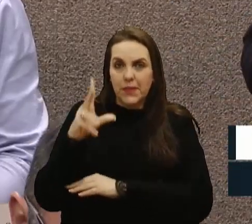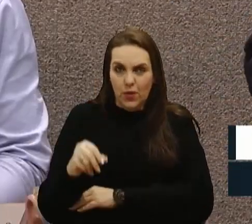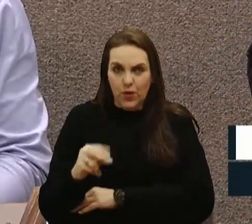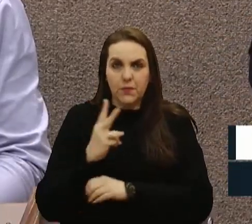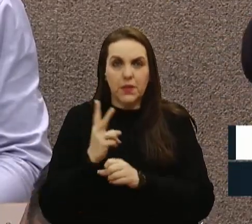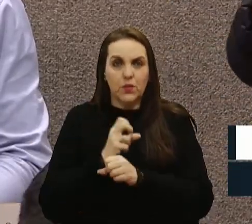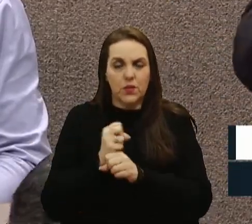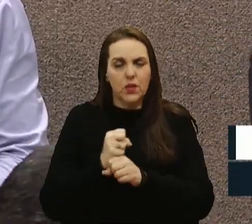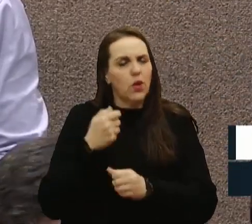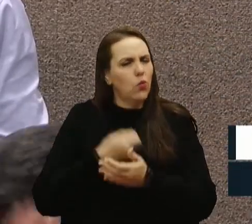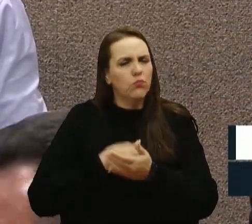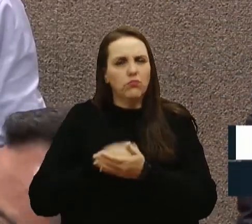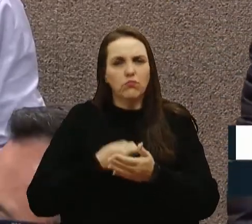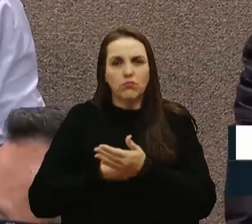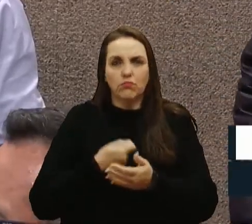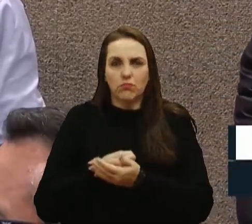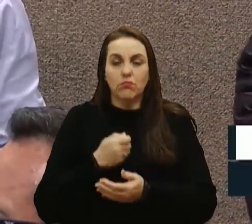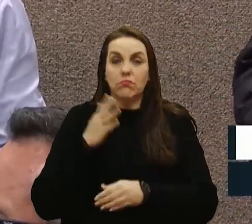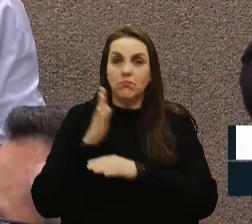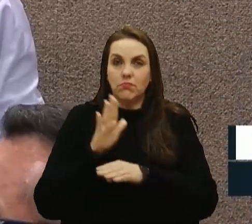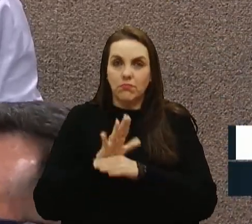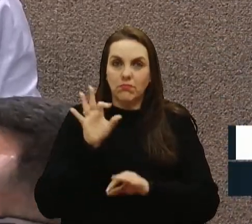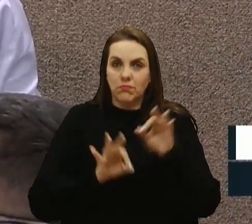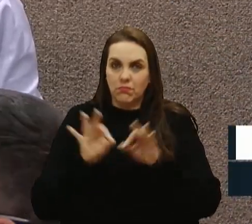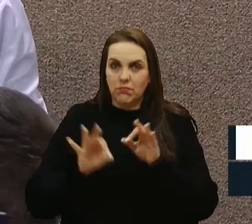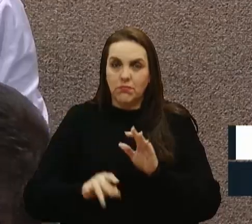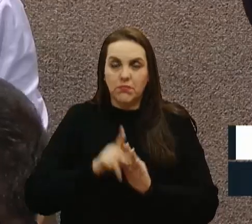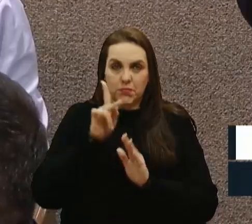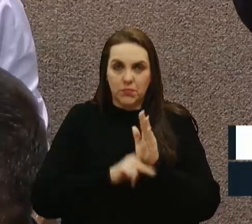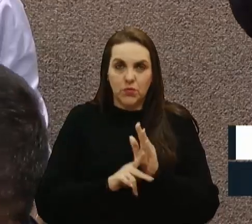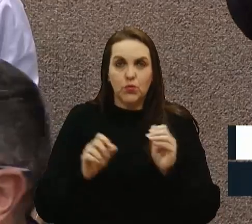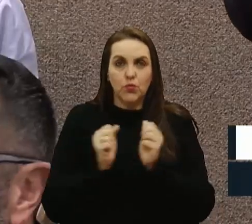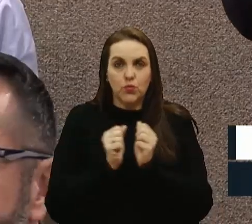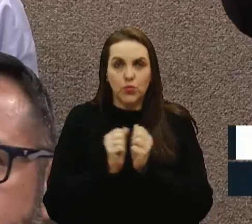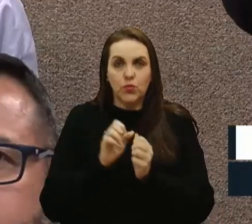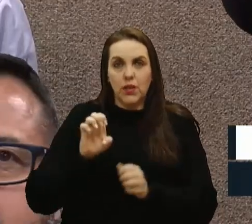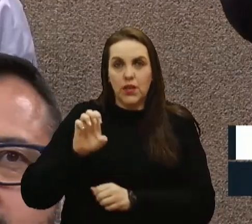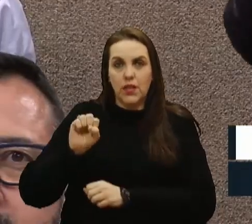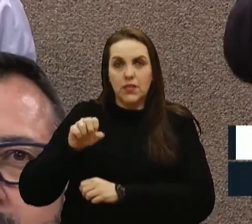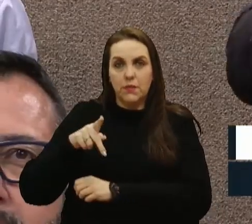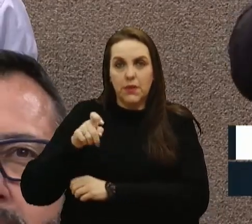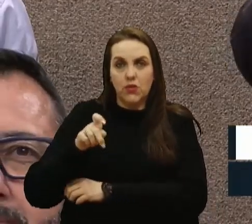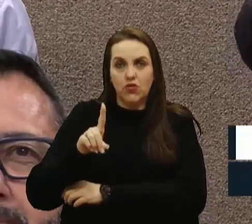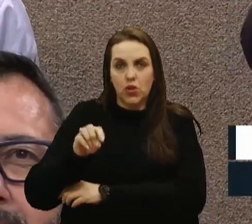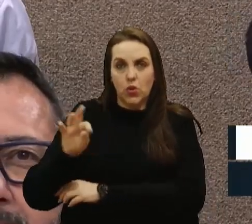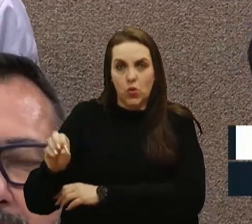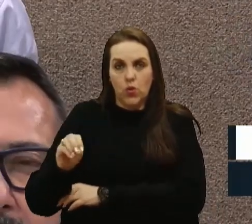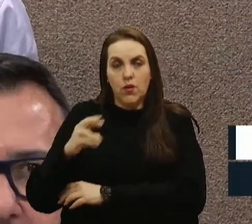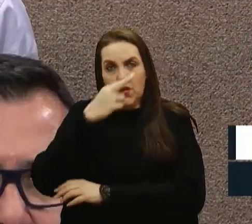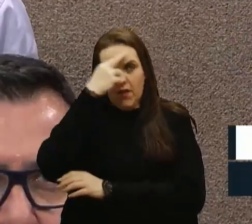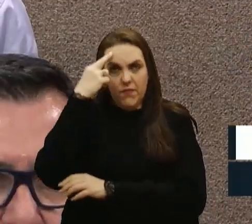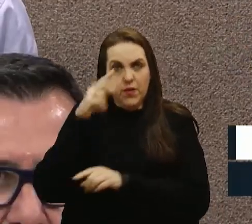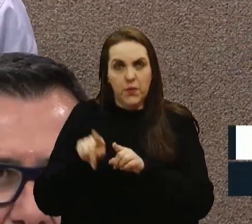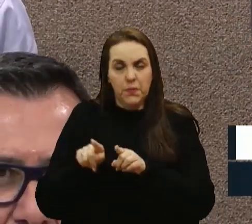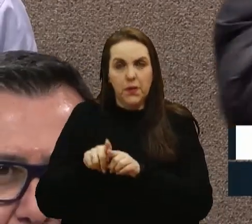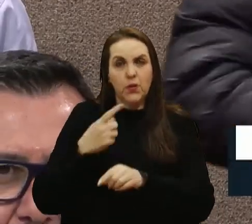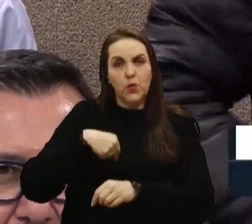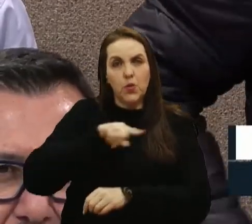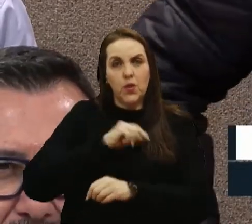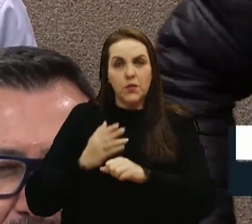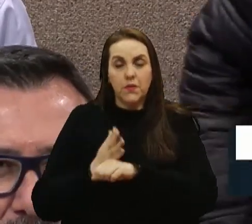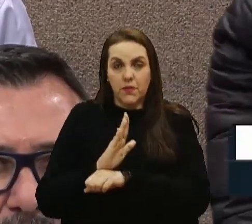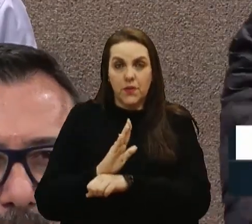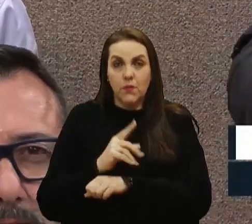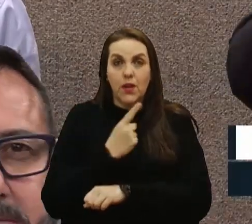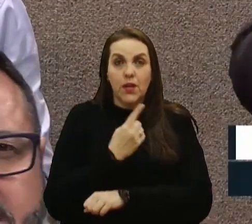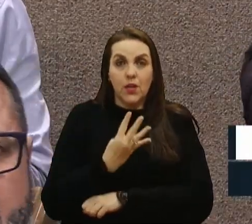eu briguei muito, que ajudei a construir o projeto, junto com o Expedito, junto com o Rafael, e que nós aprovamos dia 14 de